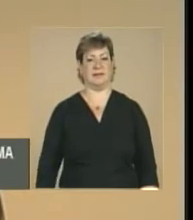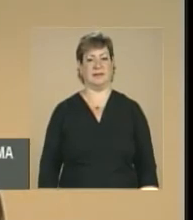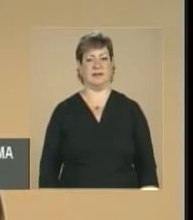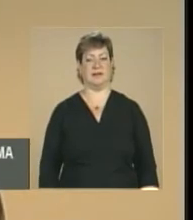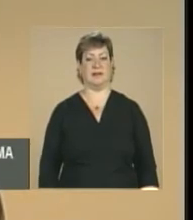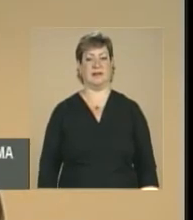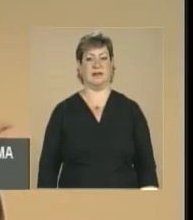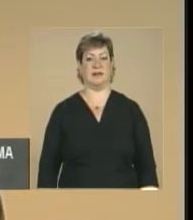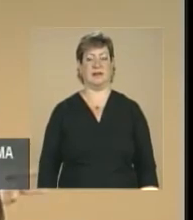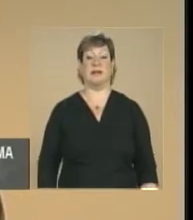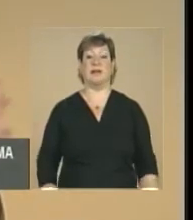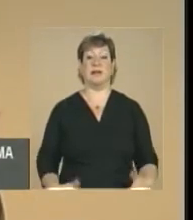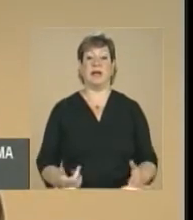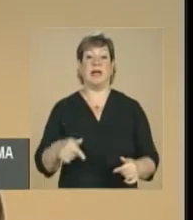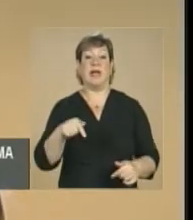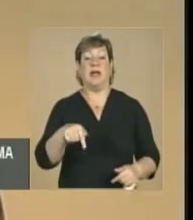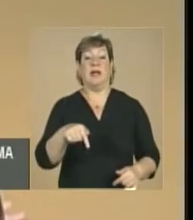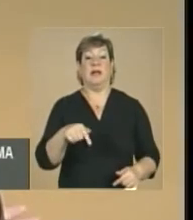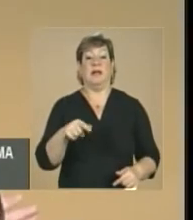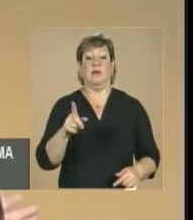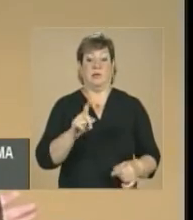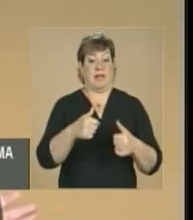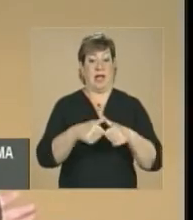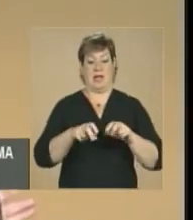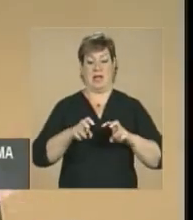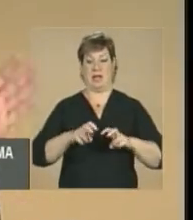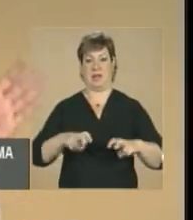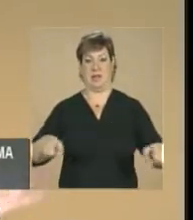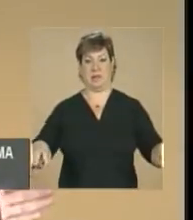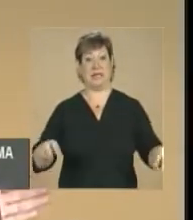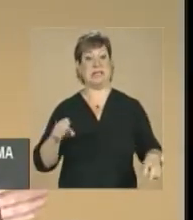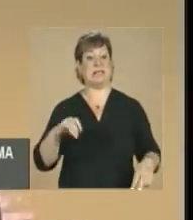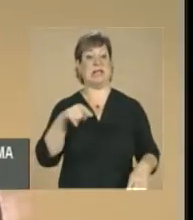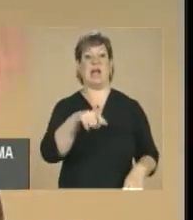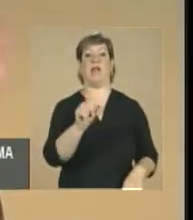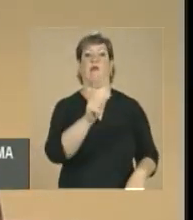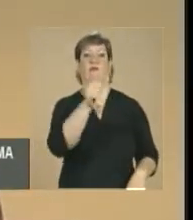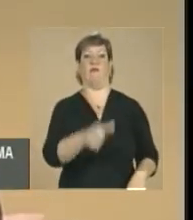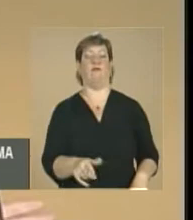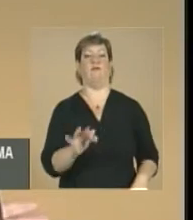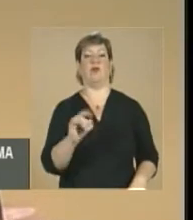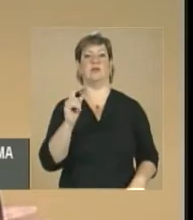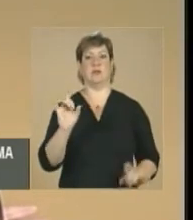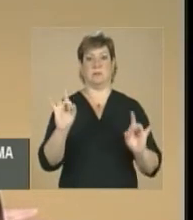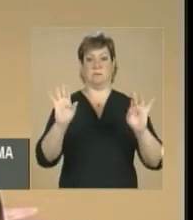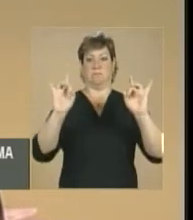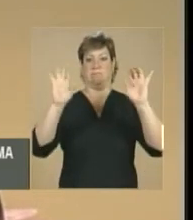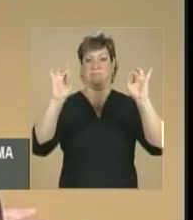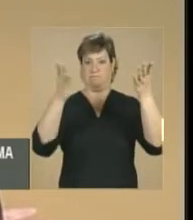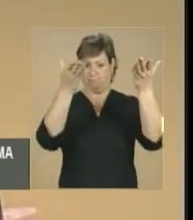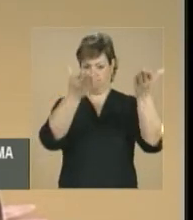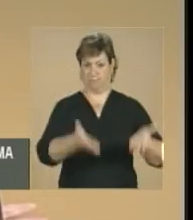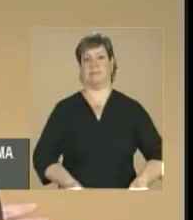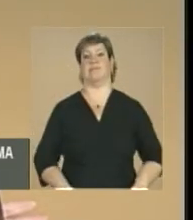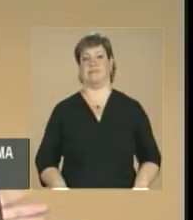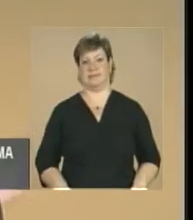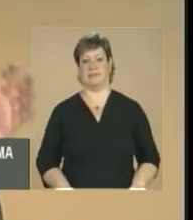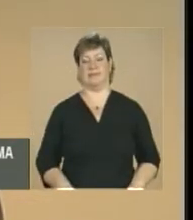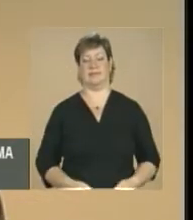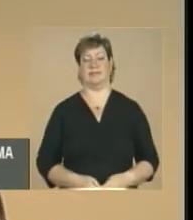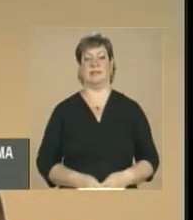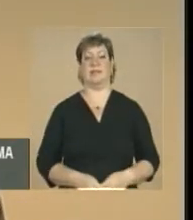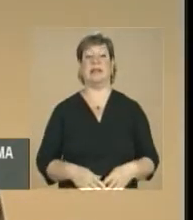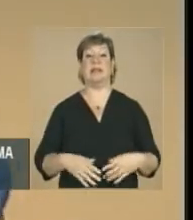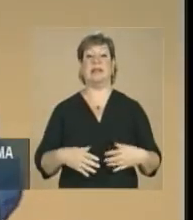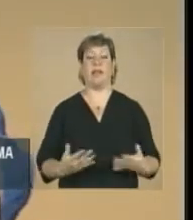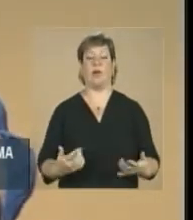E não estaria na mesa se não fosse extremamente qualificado.